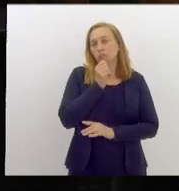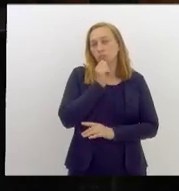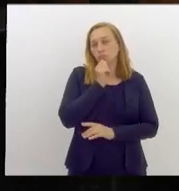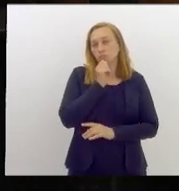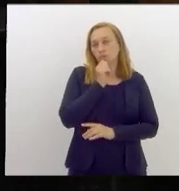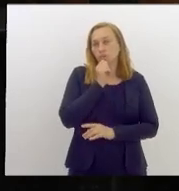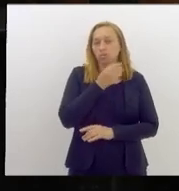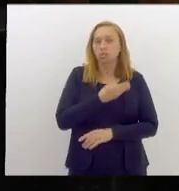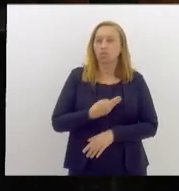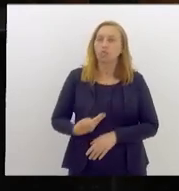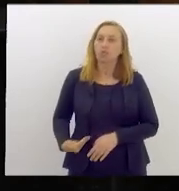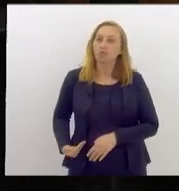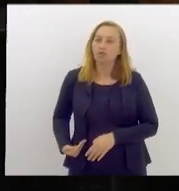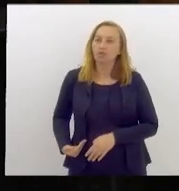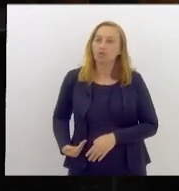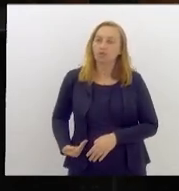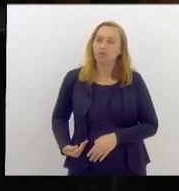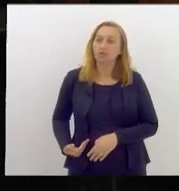vai